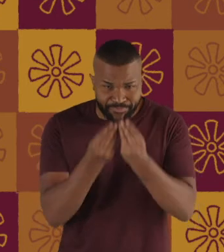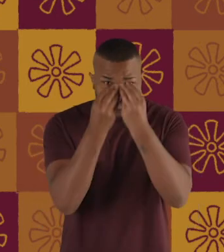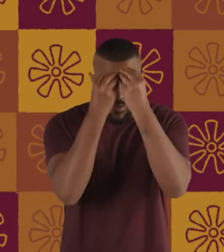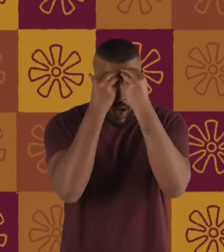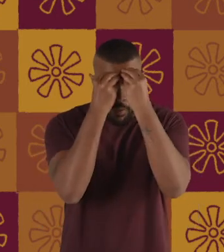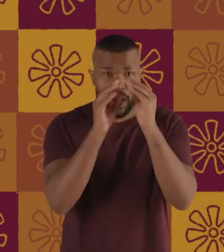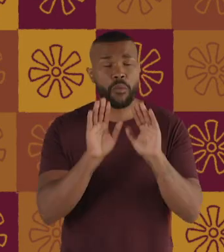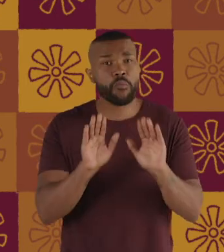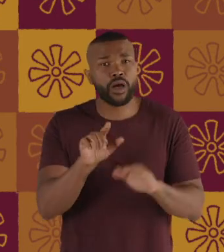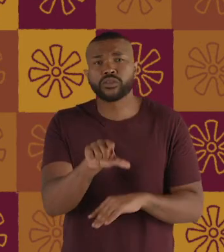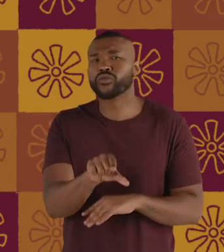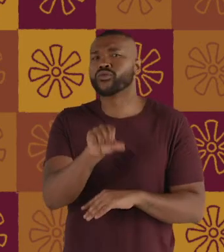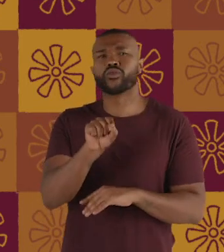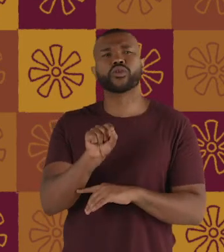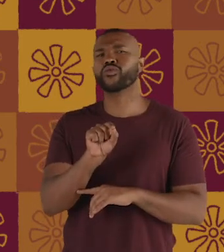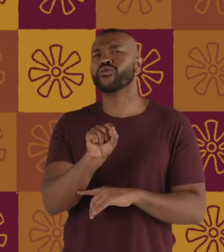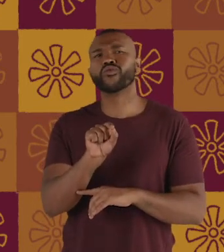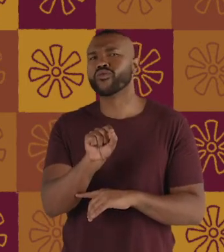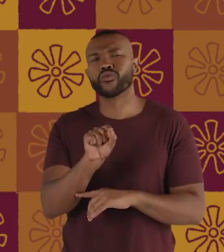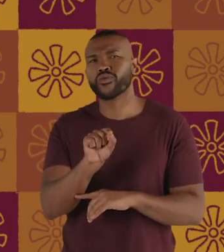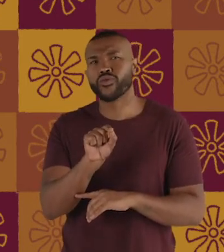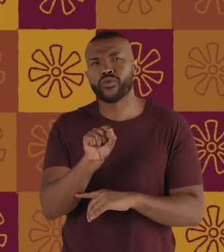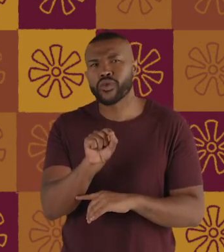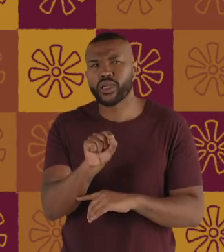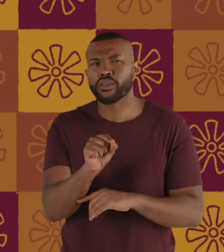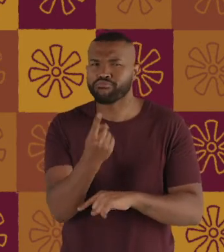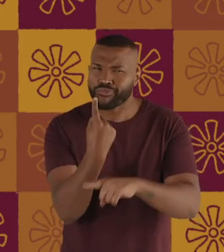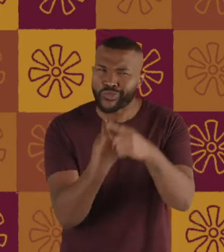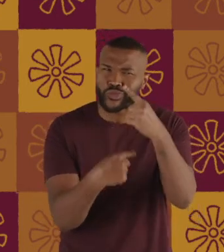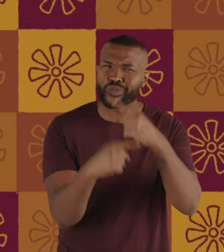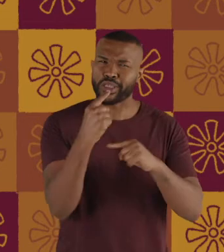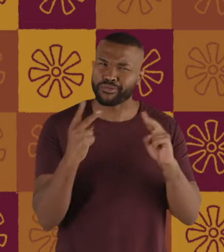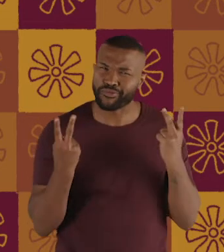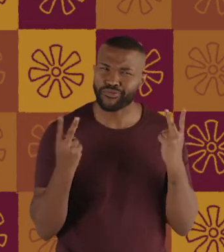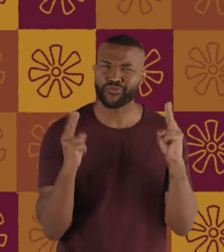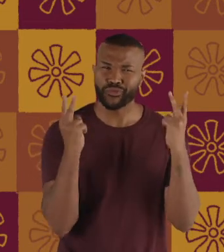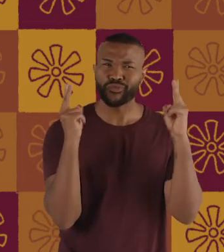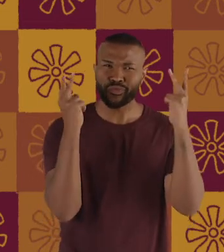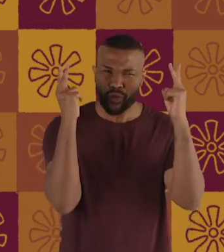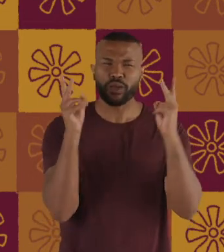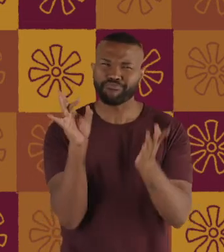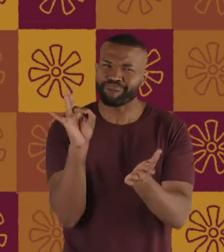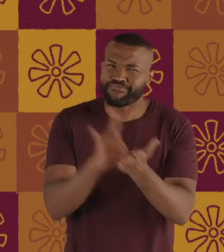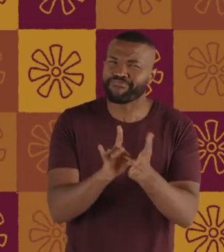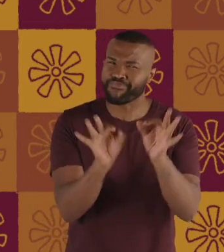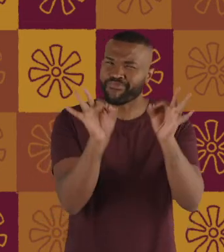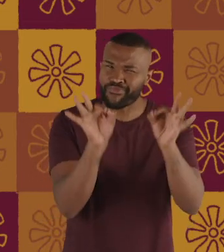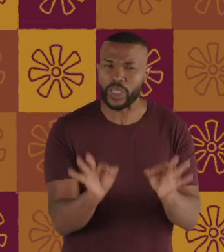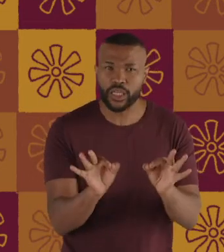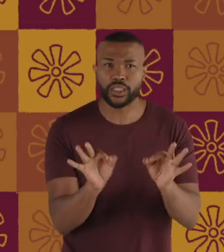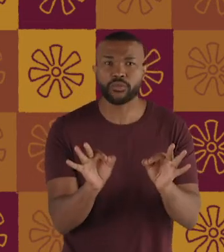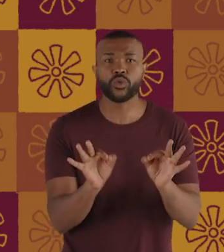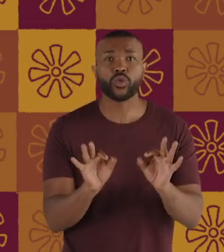lembrar dores, mas escolher os sucessos, os êxitos, e que, de